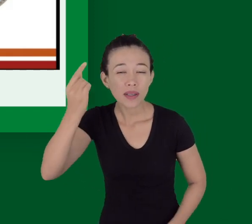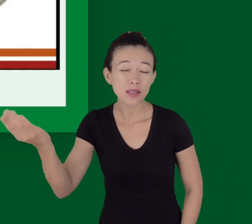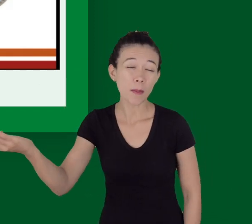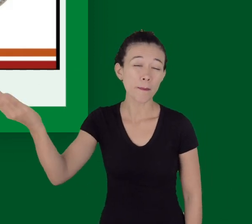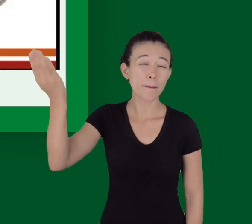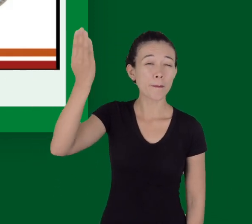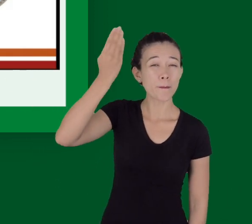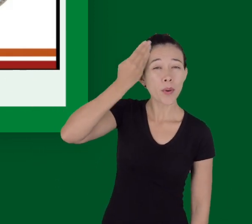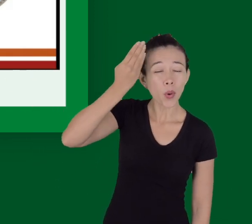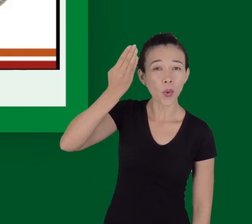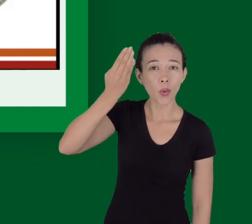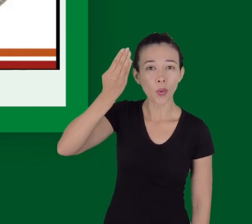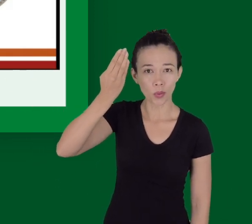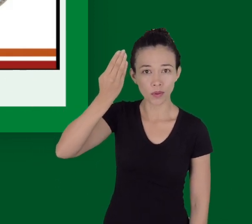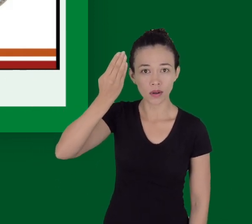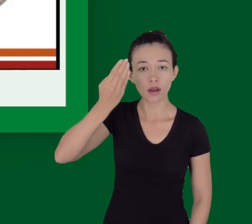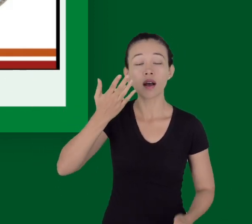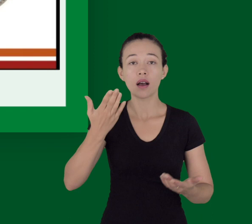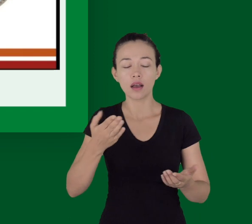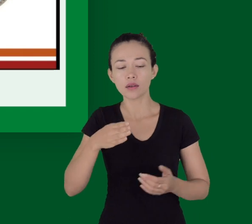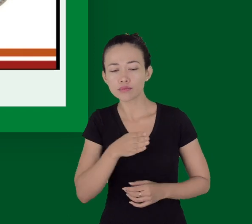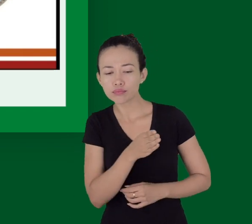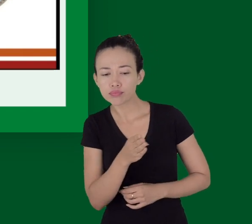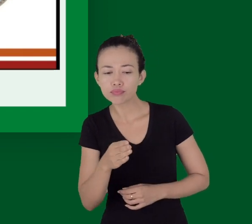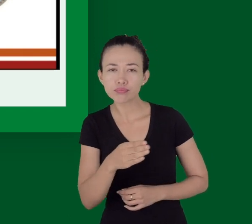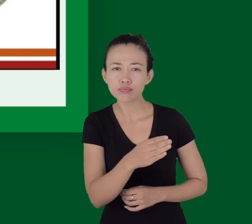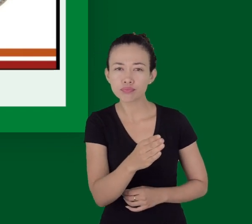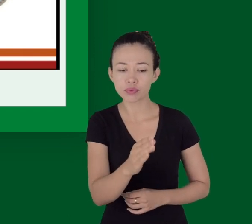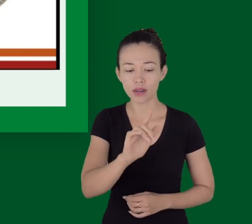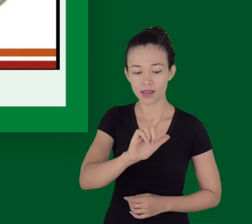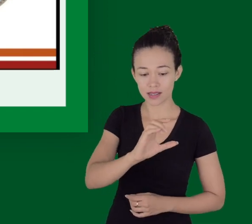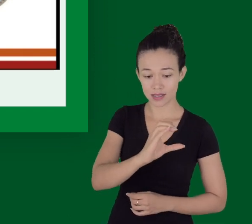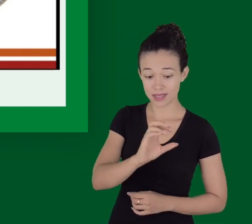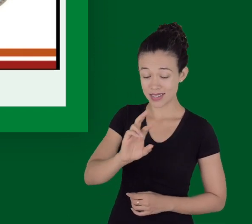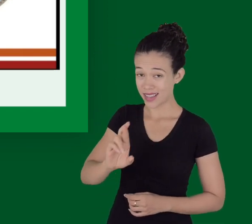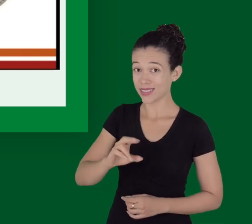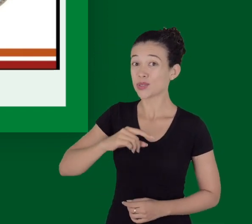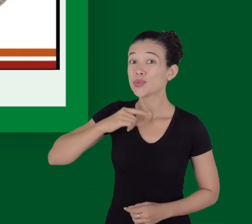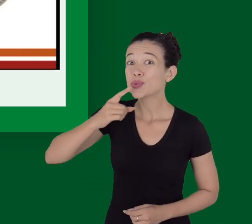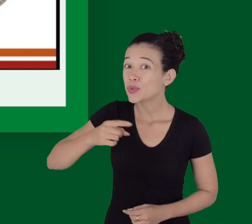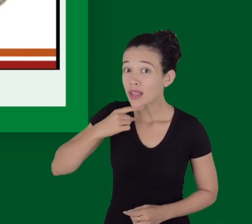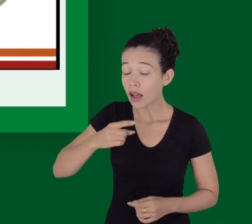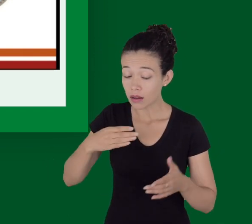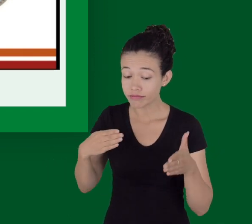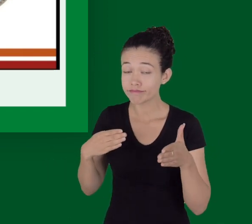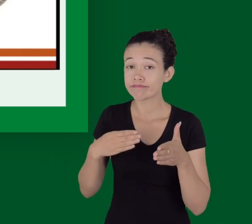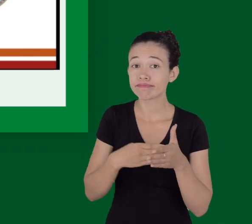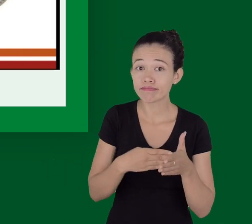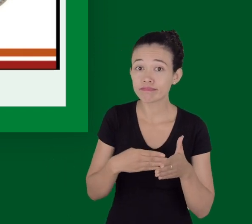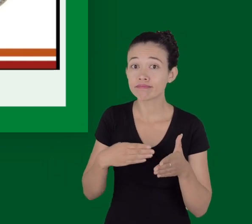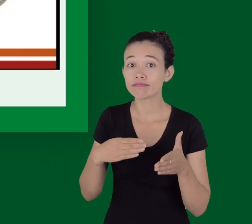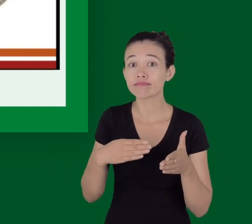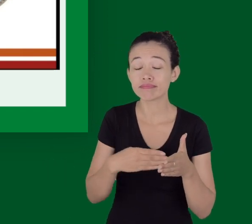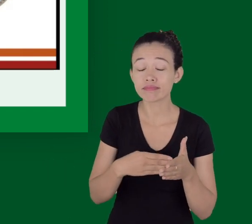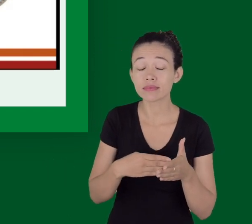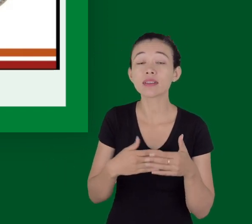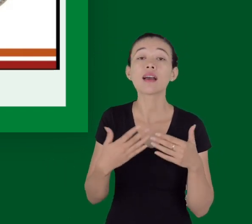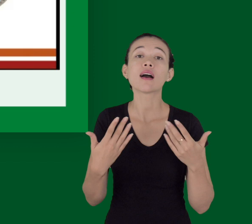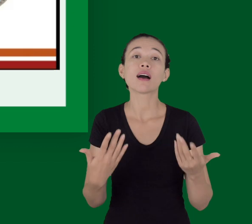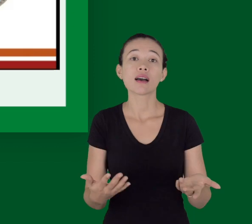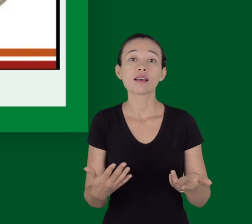Então, qualquer comprometimento nessas estruturas, seja de transferência, de